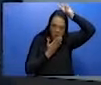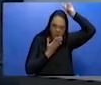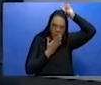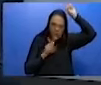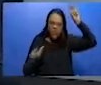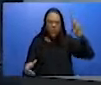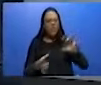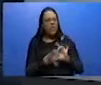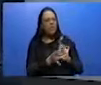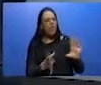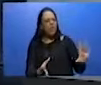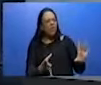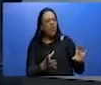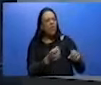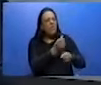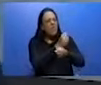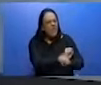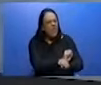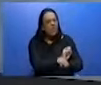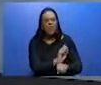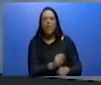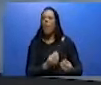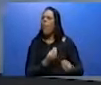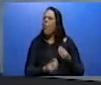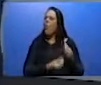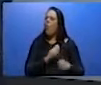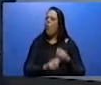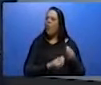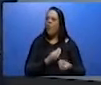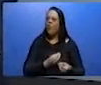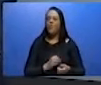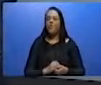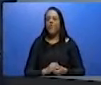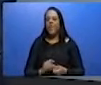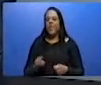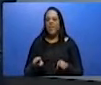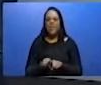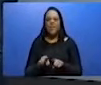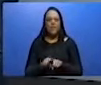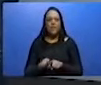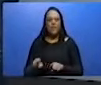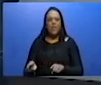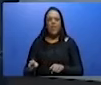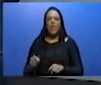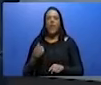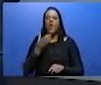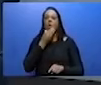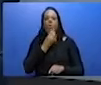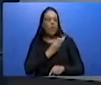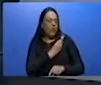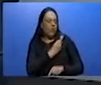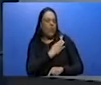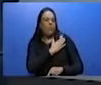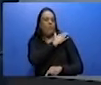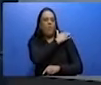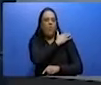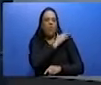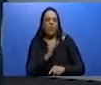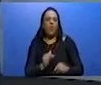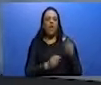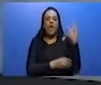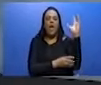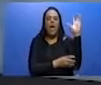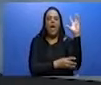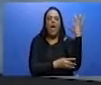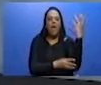Mas tudo bem. Os capitães-mor continuaram explorando o pau-brasil com ordem de Portugal. Também começaram a